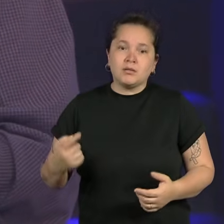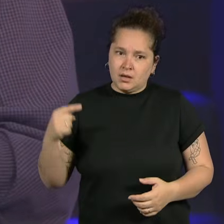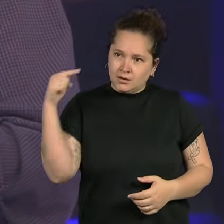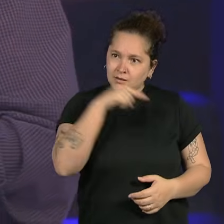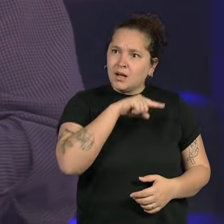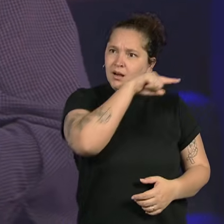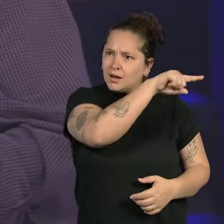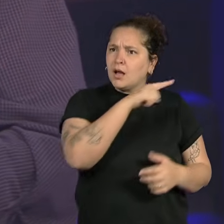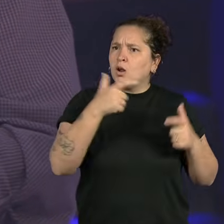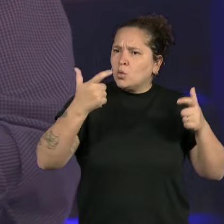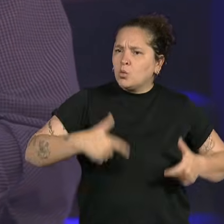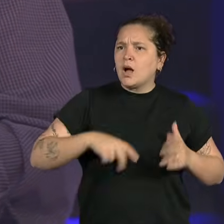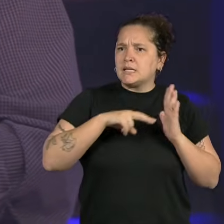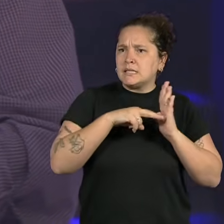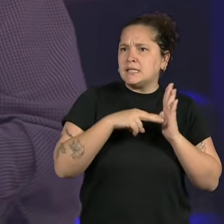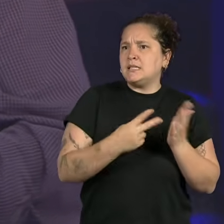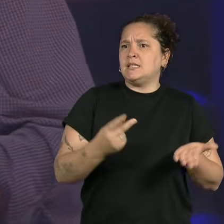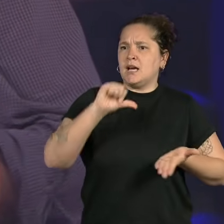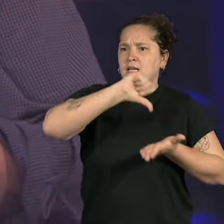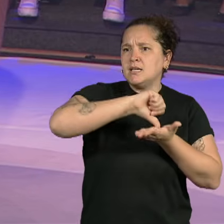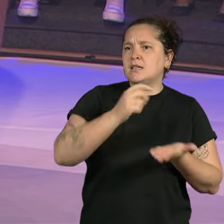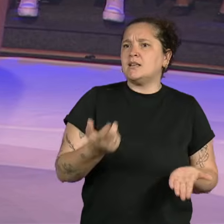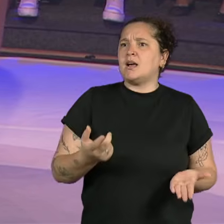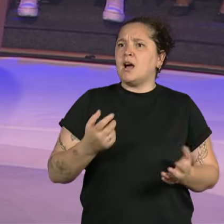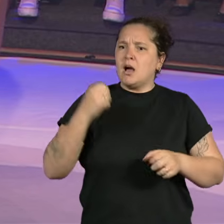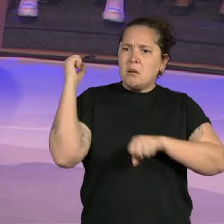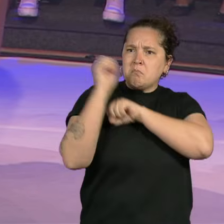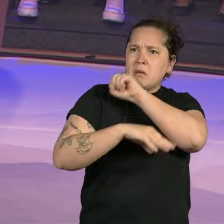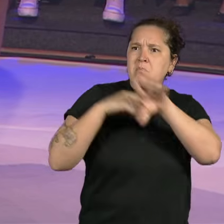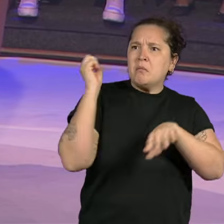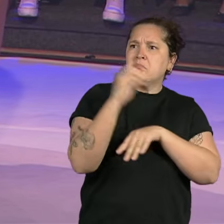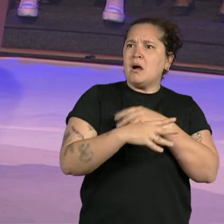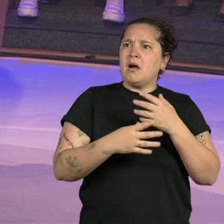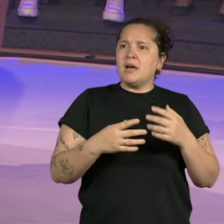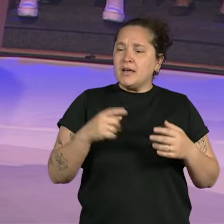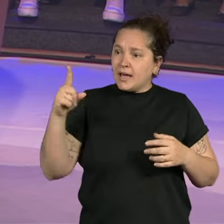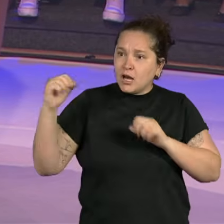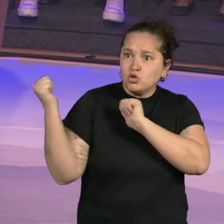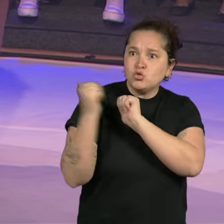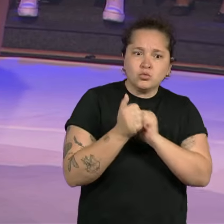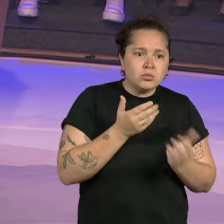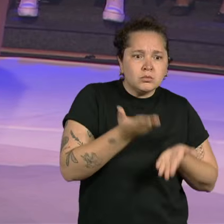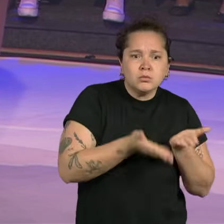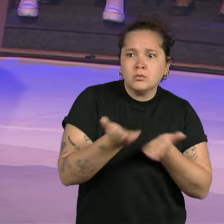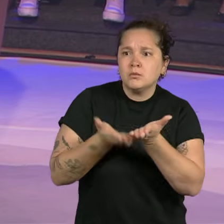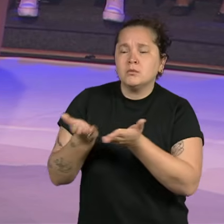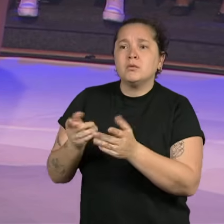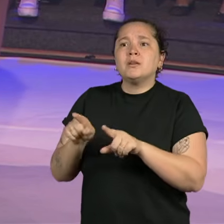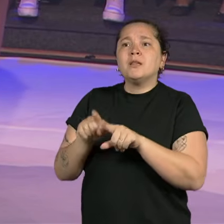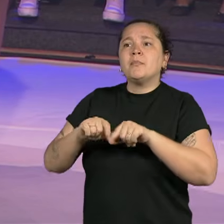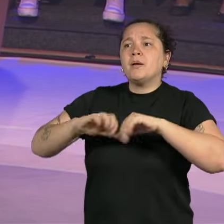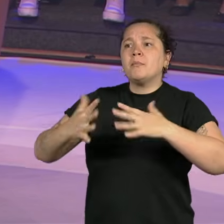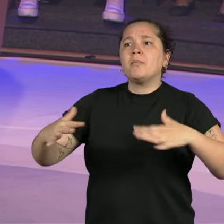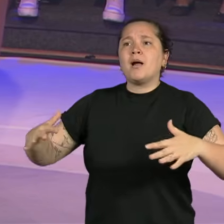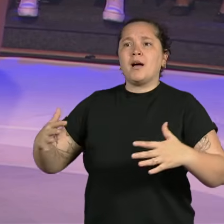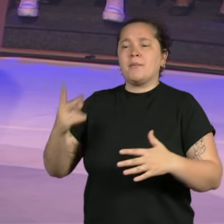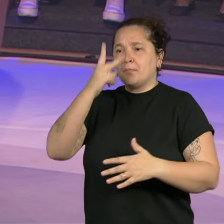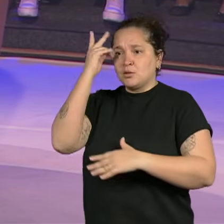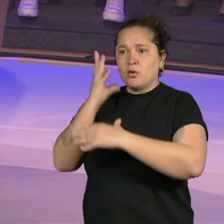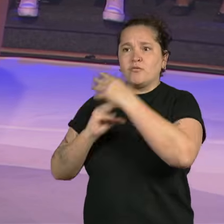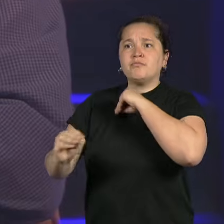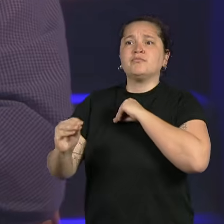da Síria, do Irã, estaria nas pequenas praias, recebendo os refugiados em Lampedusa, estaria